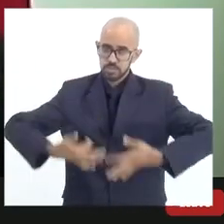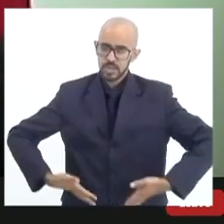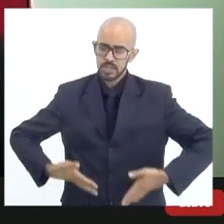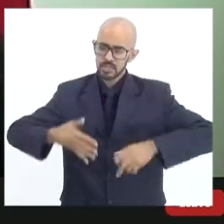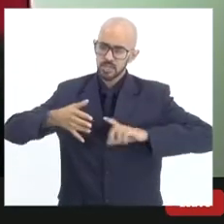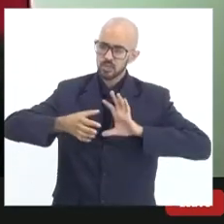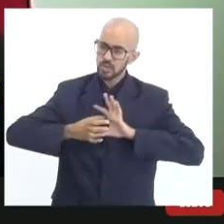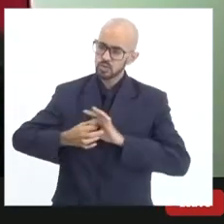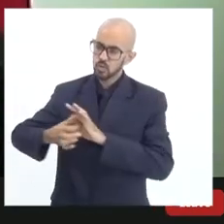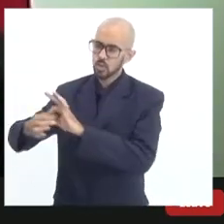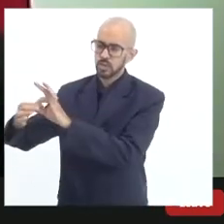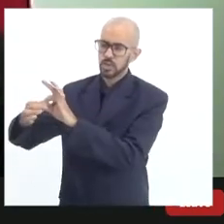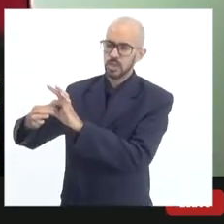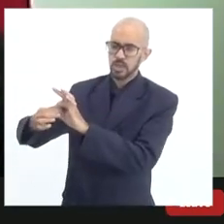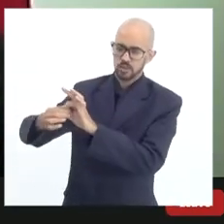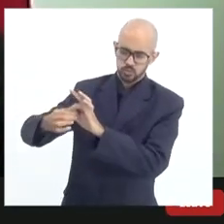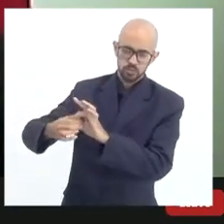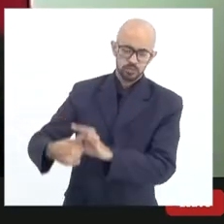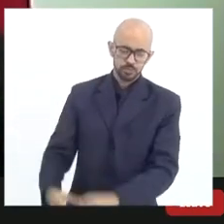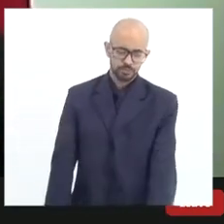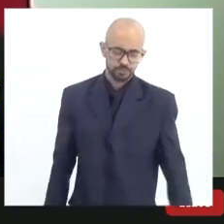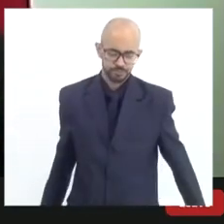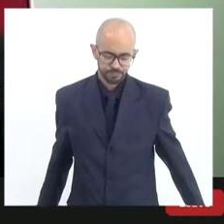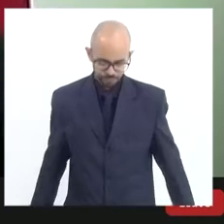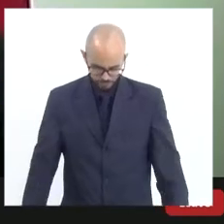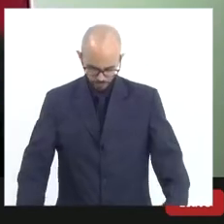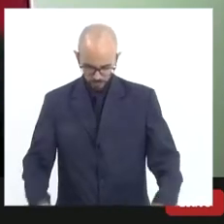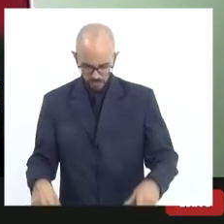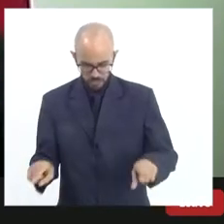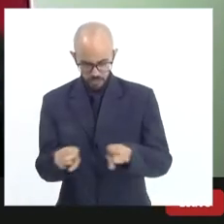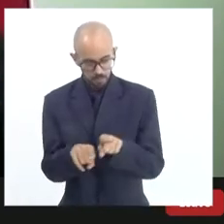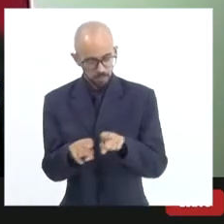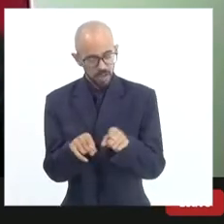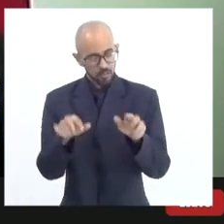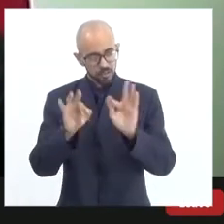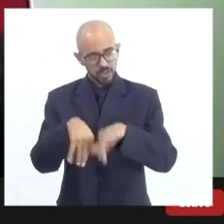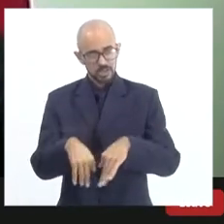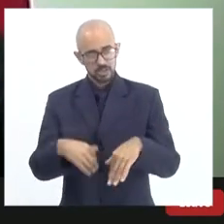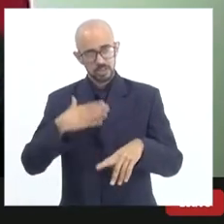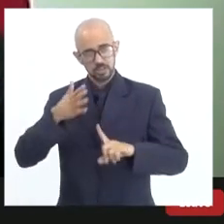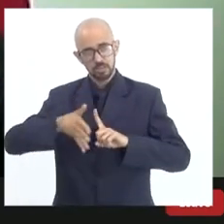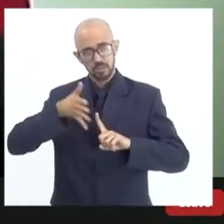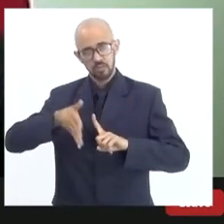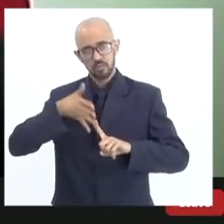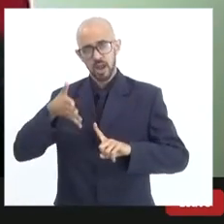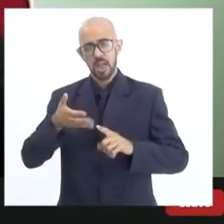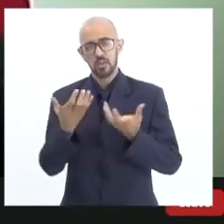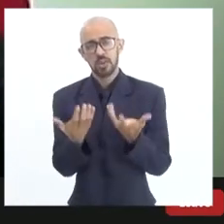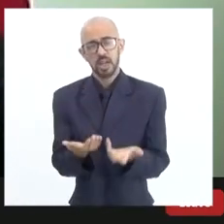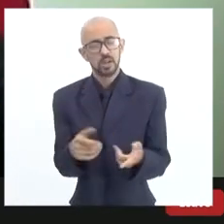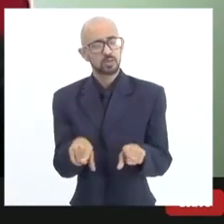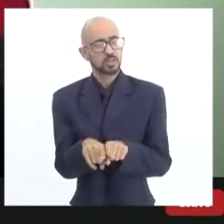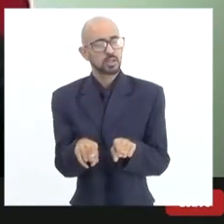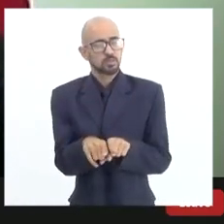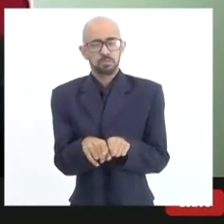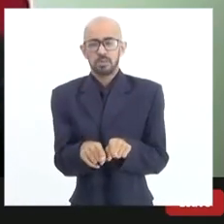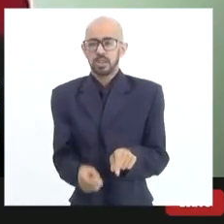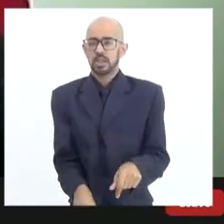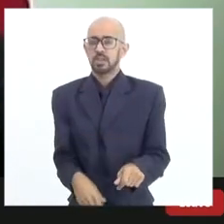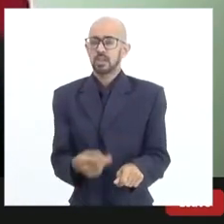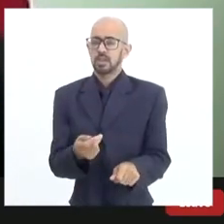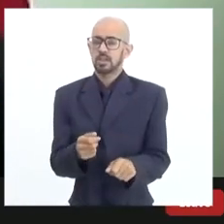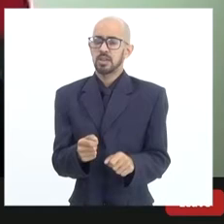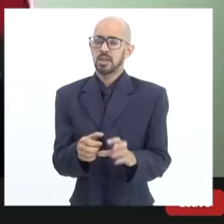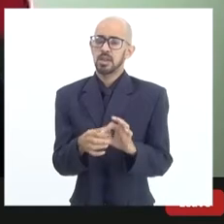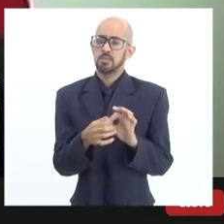é tratado essas questões. E aí, já encerrando aqui a minha fala, eu quero abrir aqui, em primeiro lugar, para